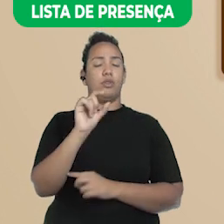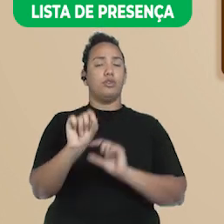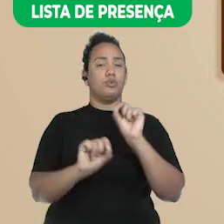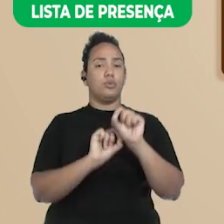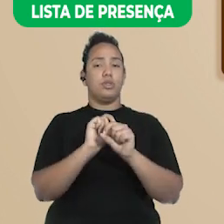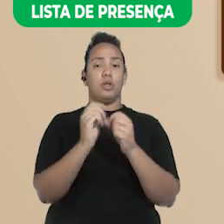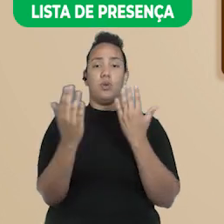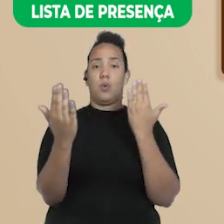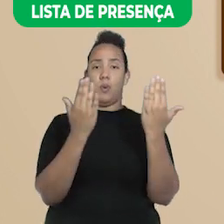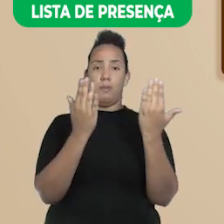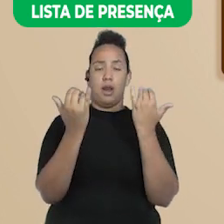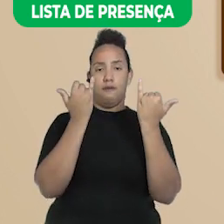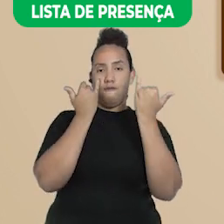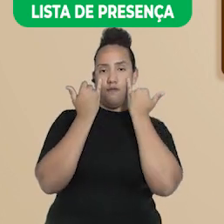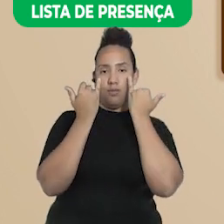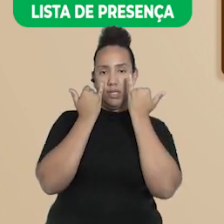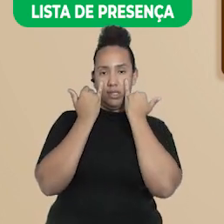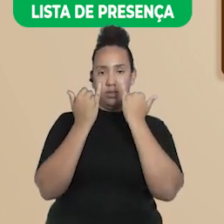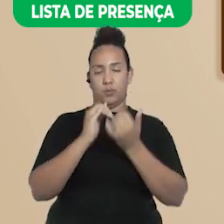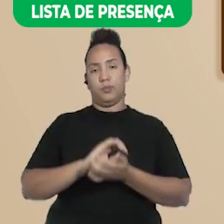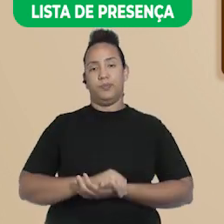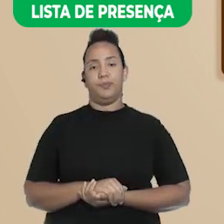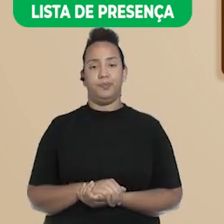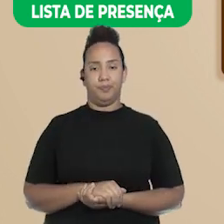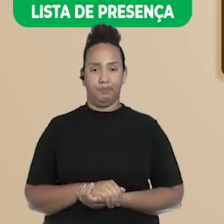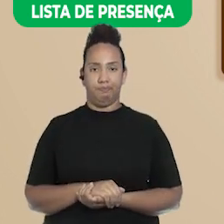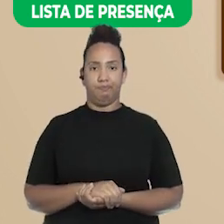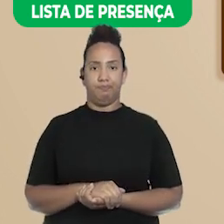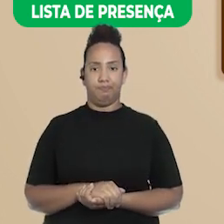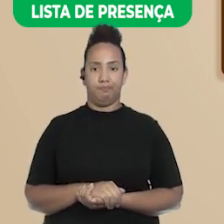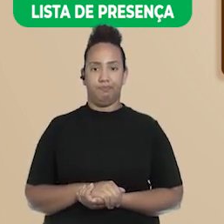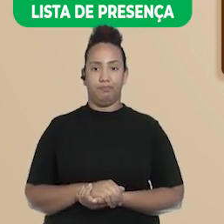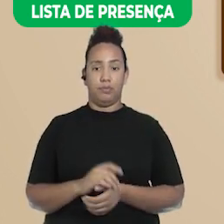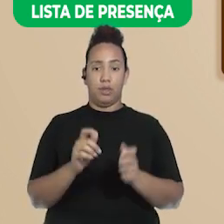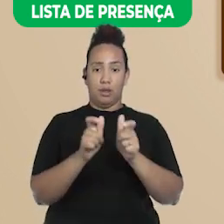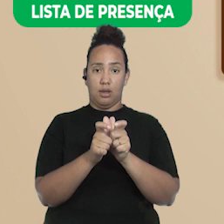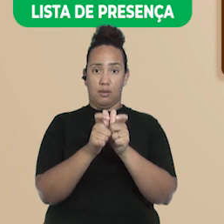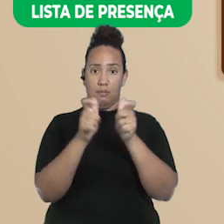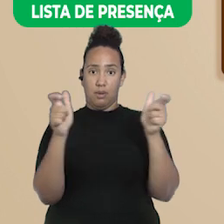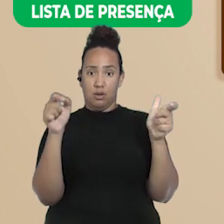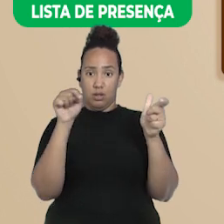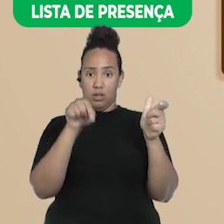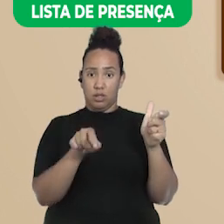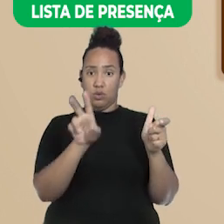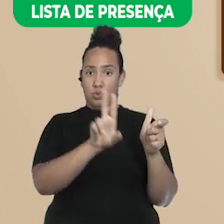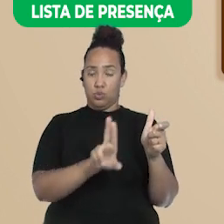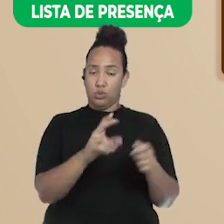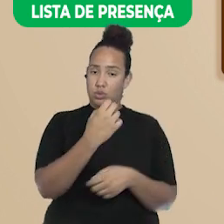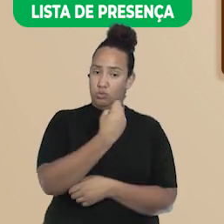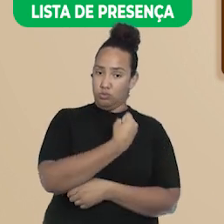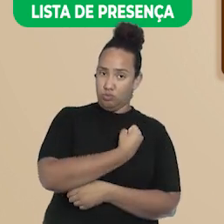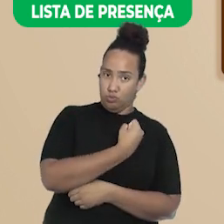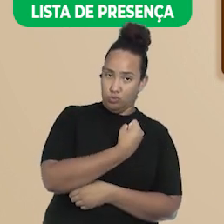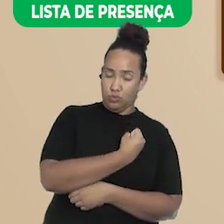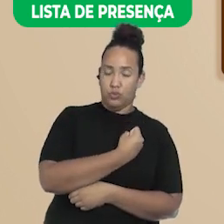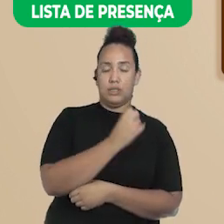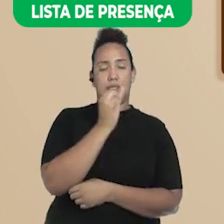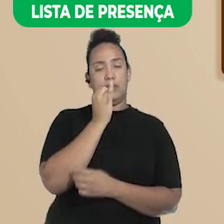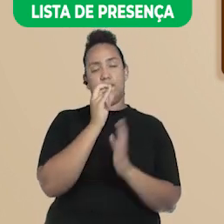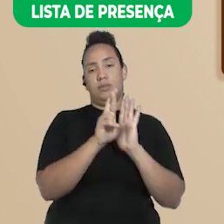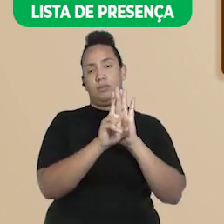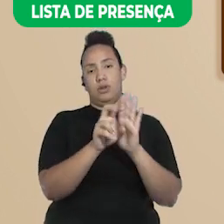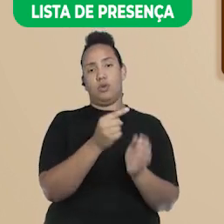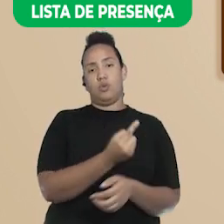as informações apresentadas. A maior parte deles utilizam números, sejam para indicar quantidade ou